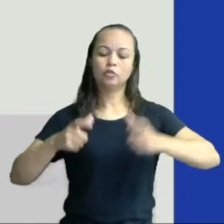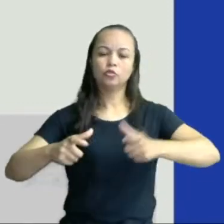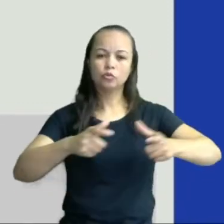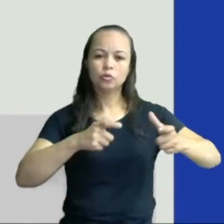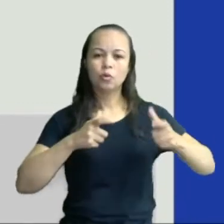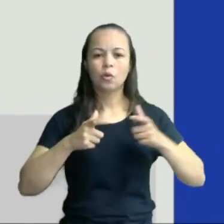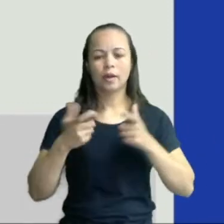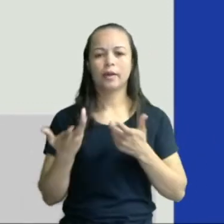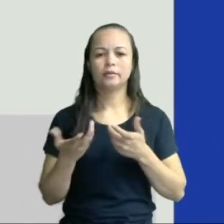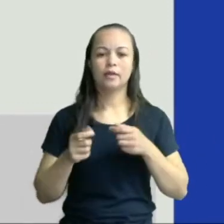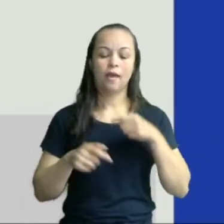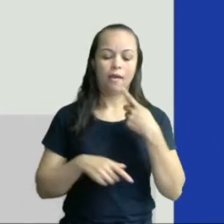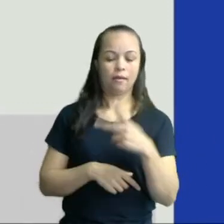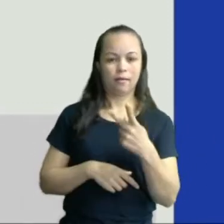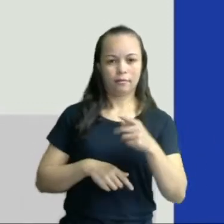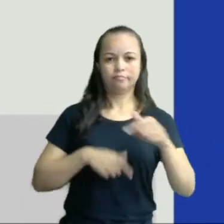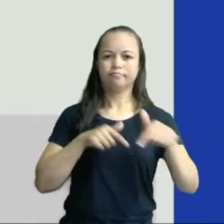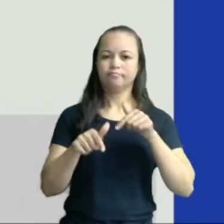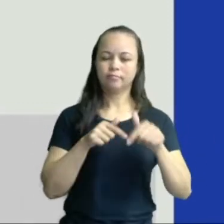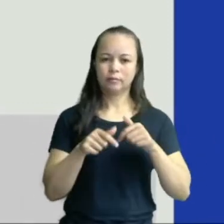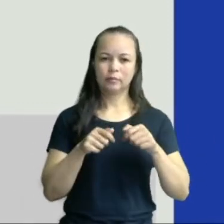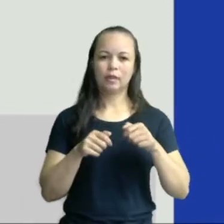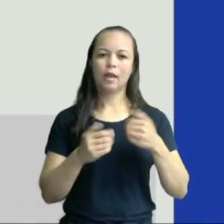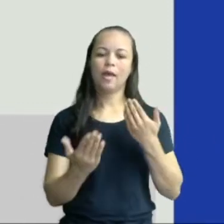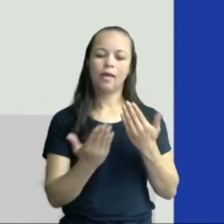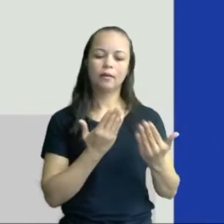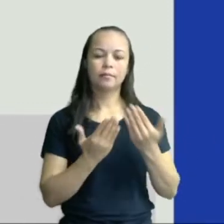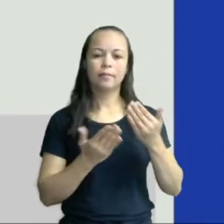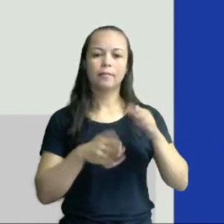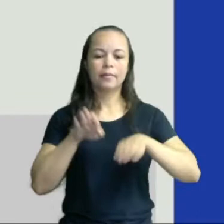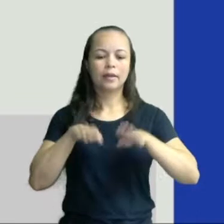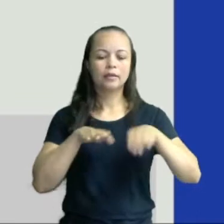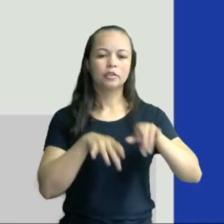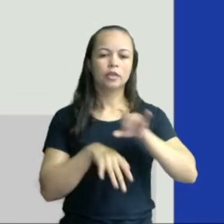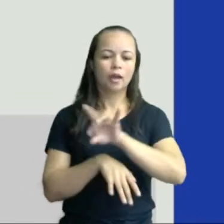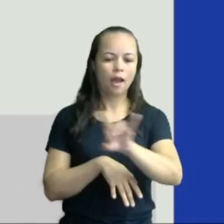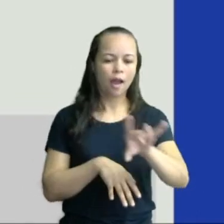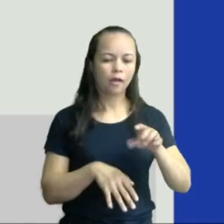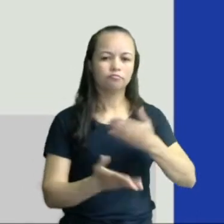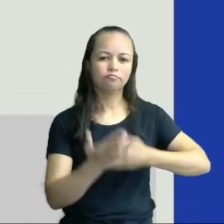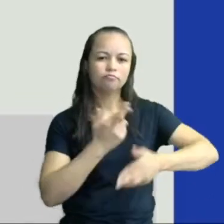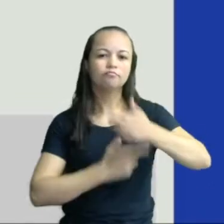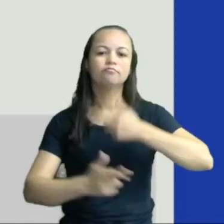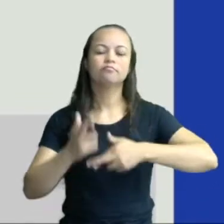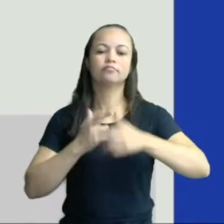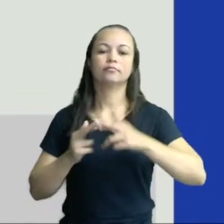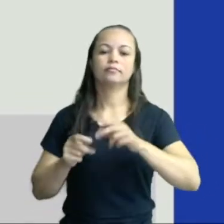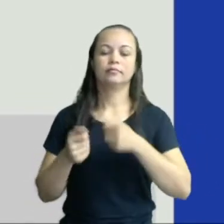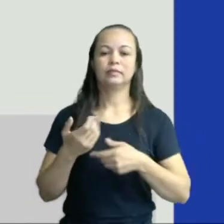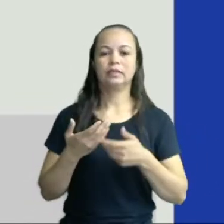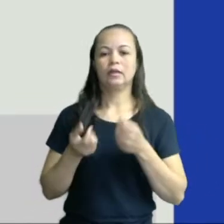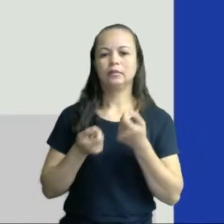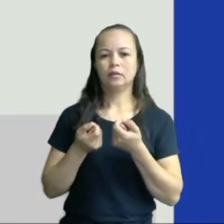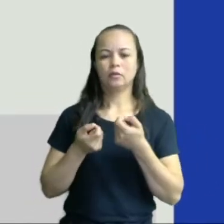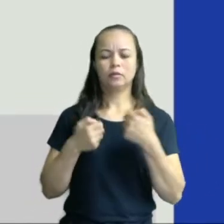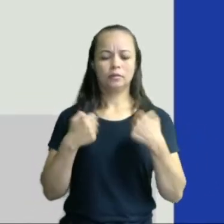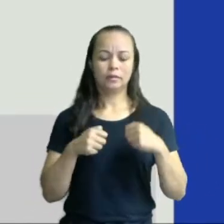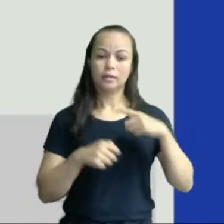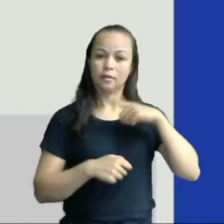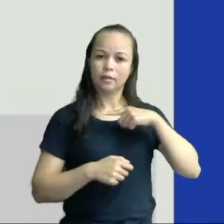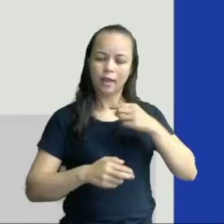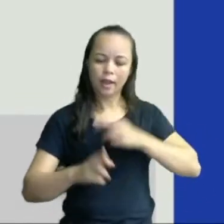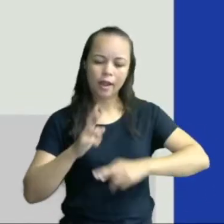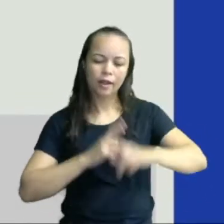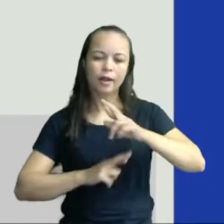essas atividades dependem uma das outras. Podemos perceber que existe uma importante troca de produtos e serviços